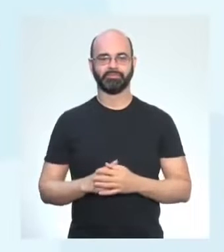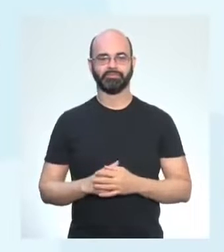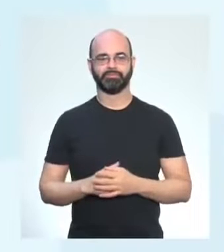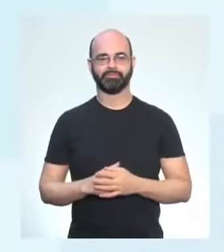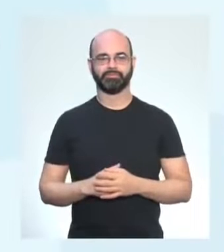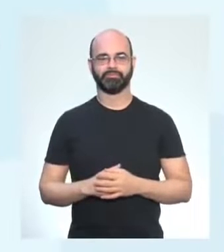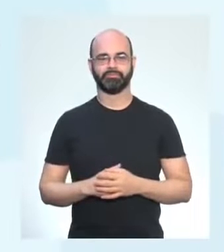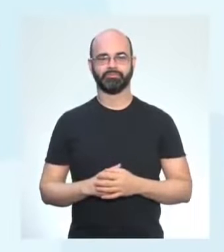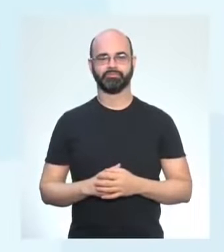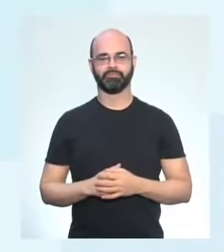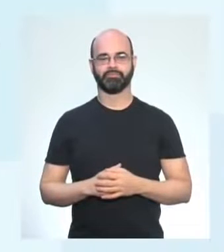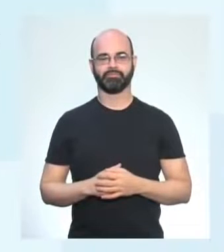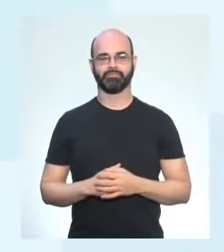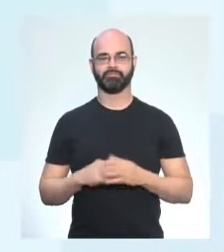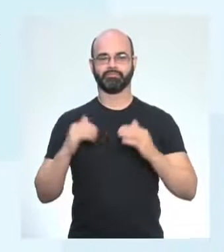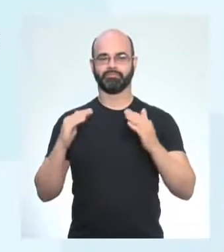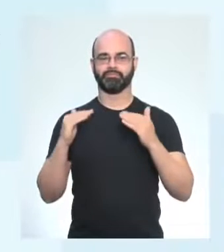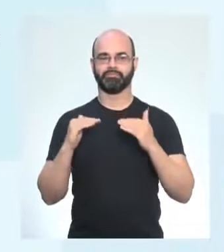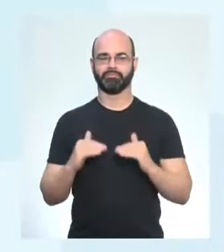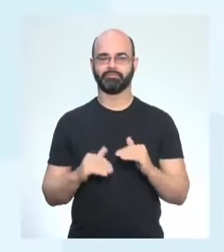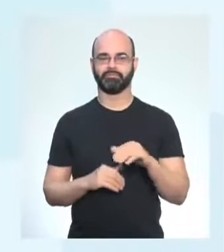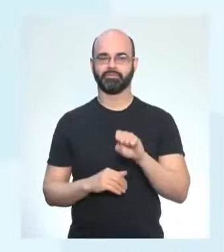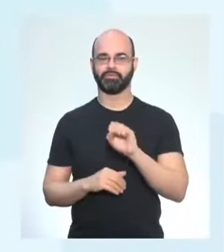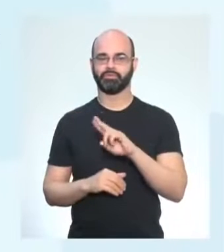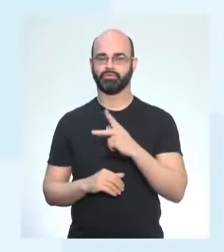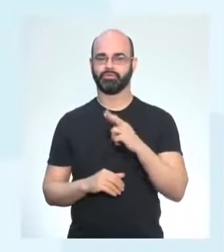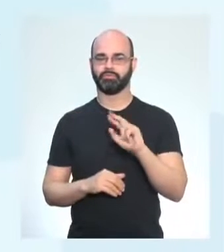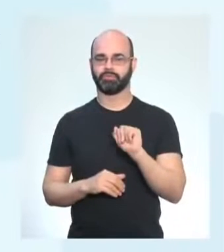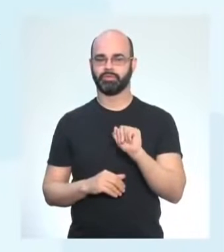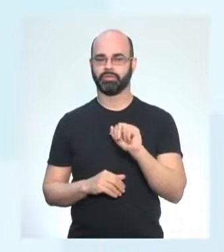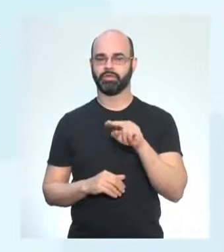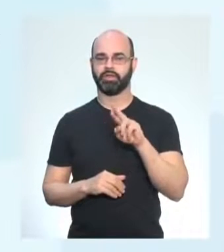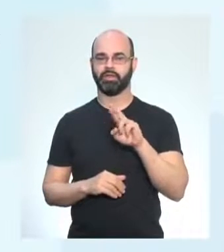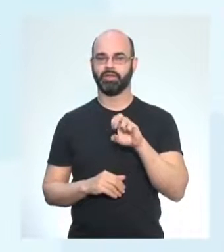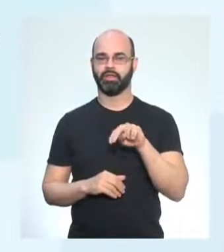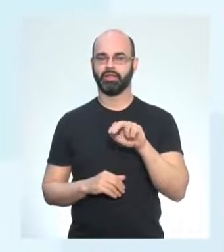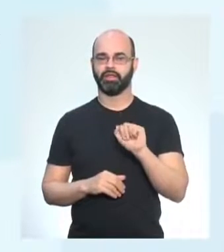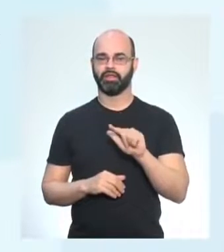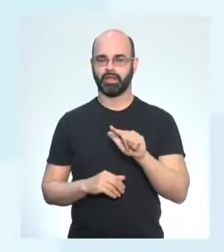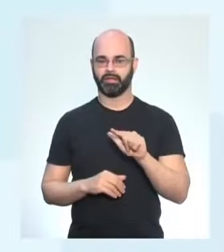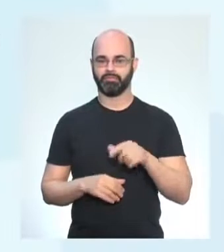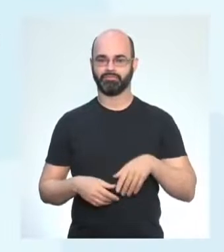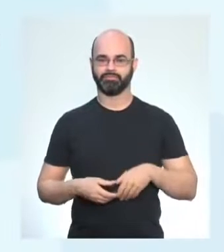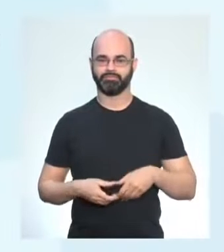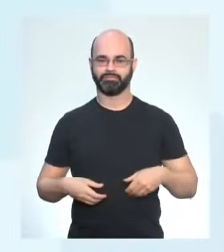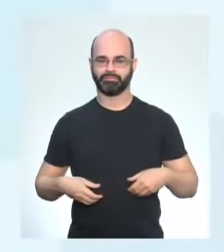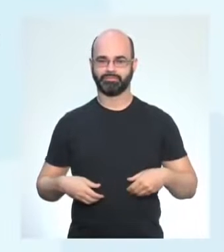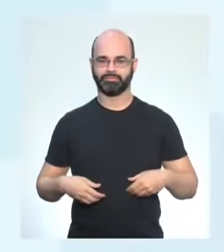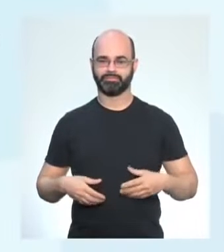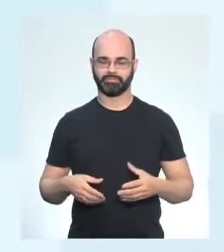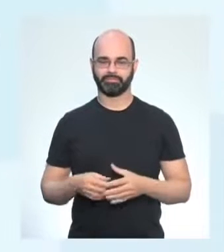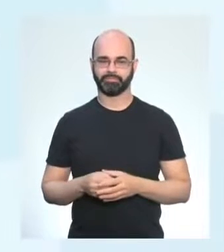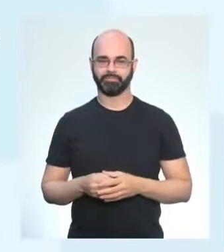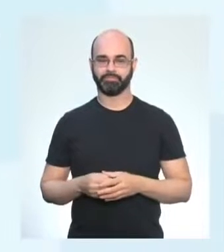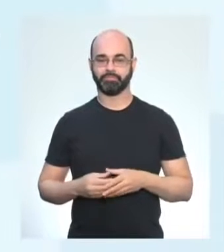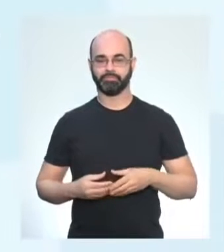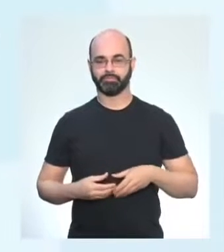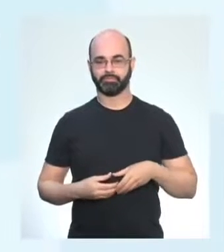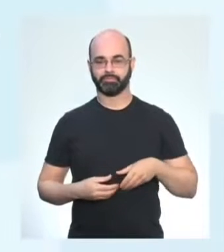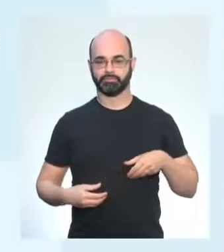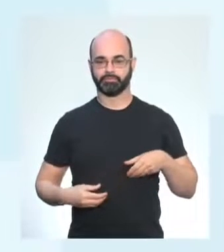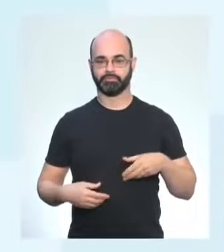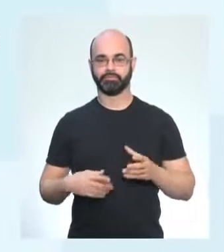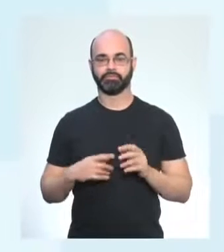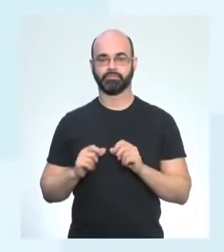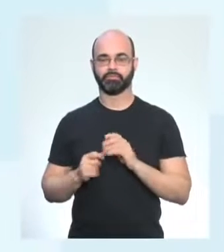vai ter a glândula suprarrenal ou as glândulas suprarrenais, né? Bom, então vai produzir o